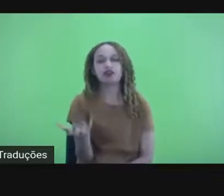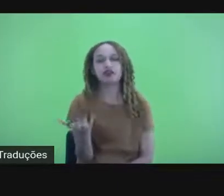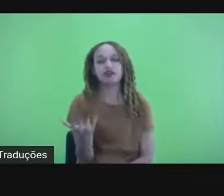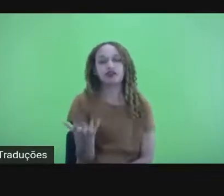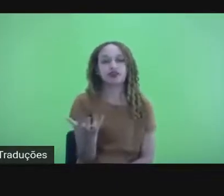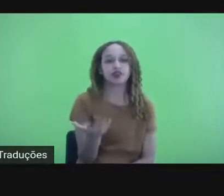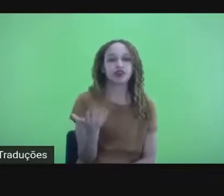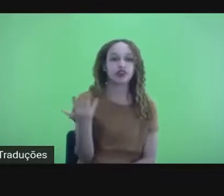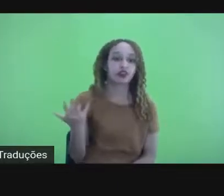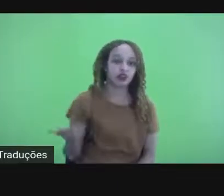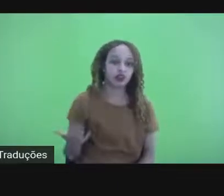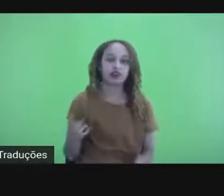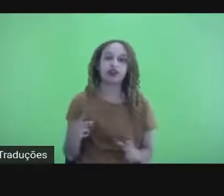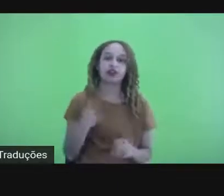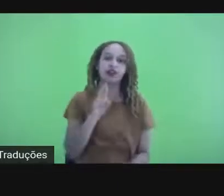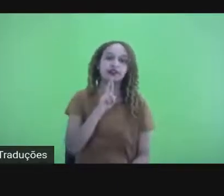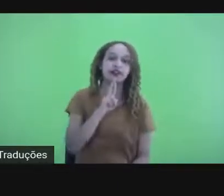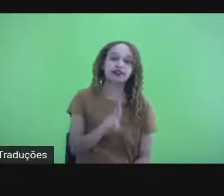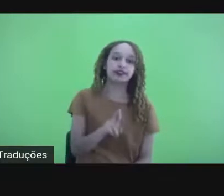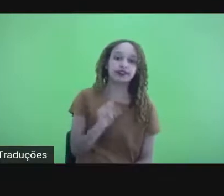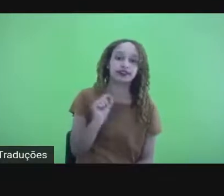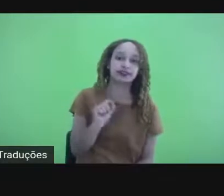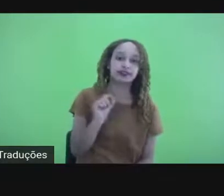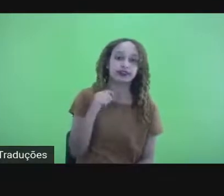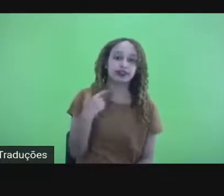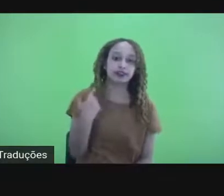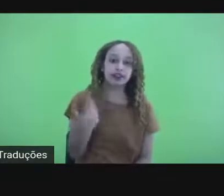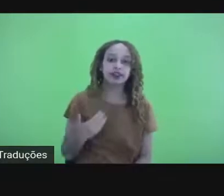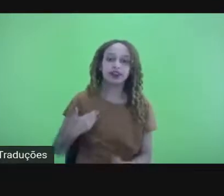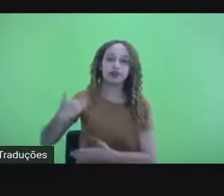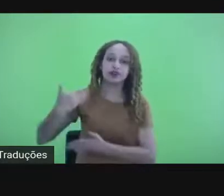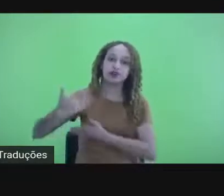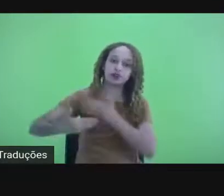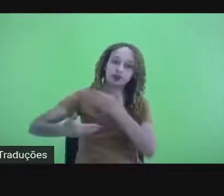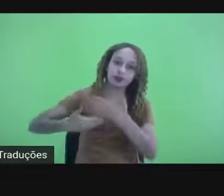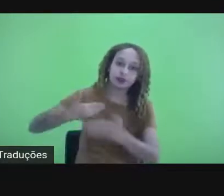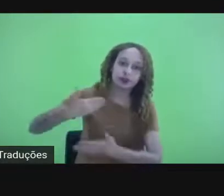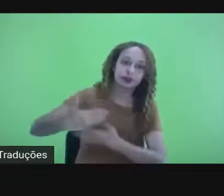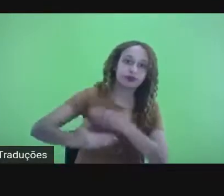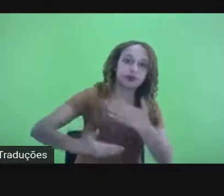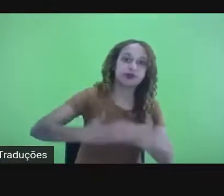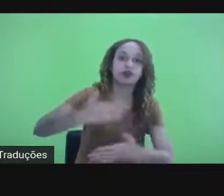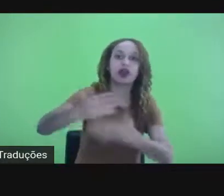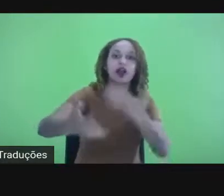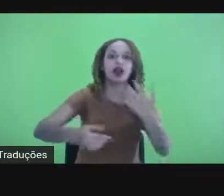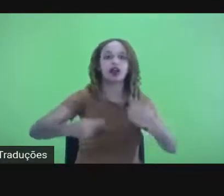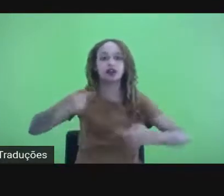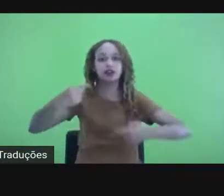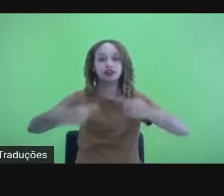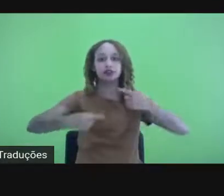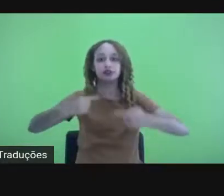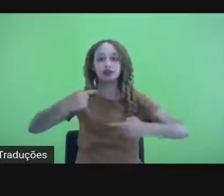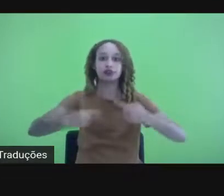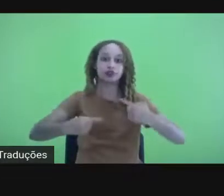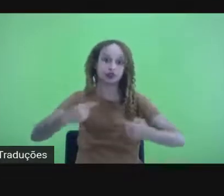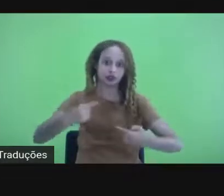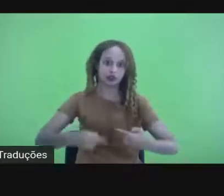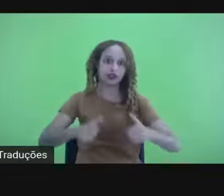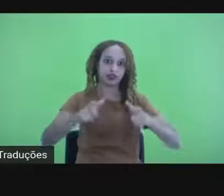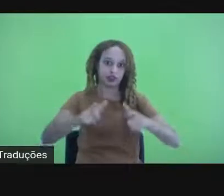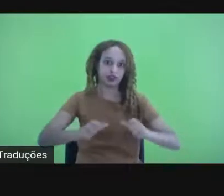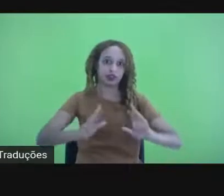que são consequência dos nossos processos de construção de política fundiária no Brasil. Né,